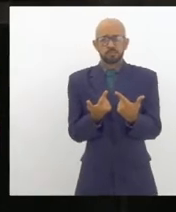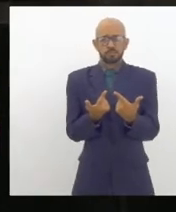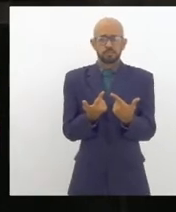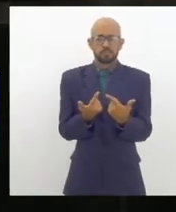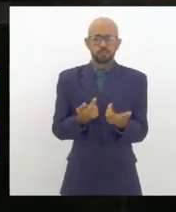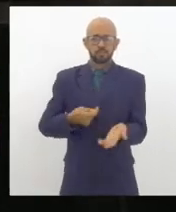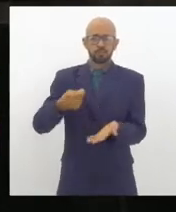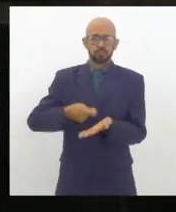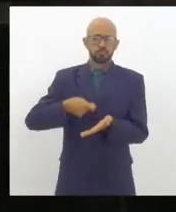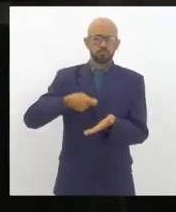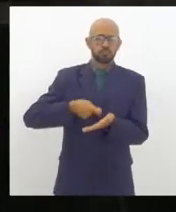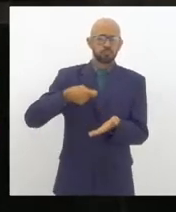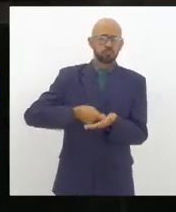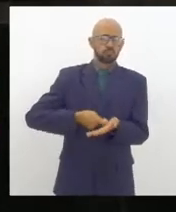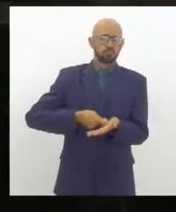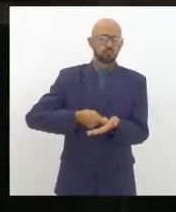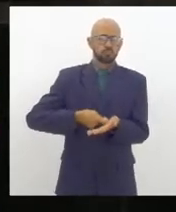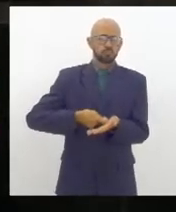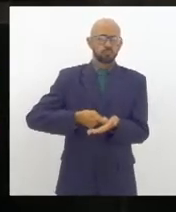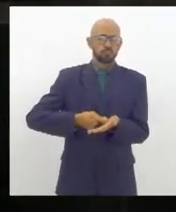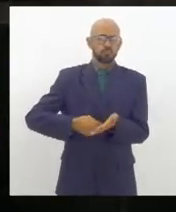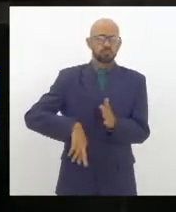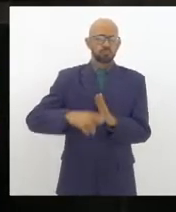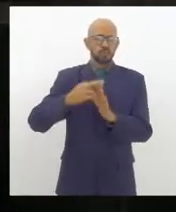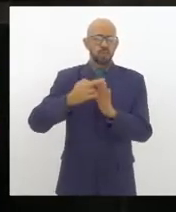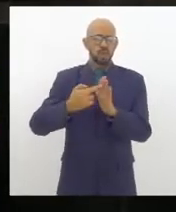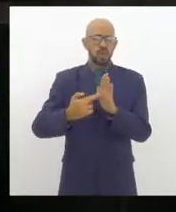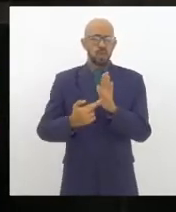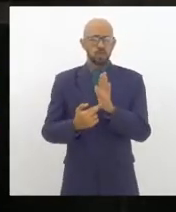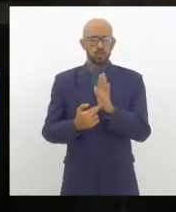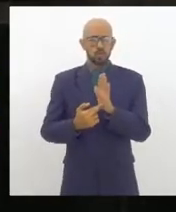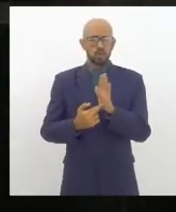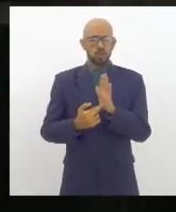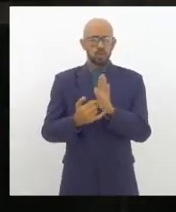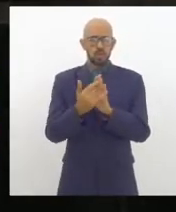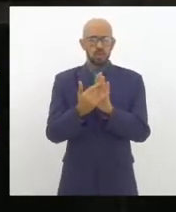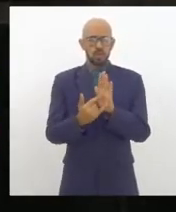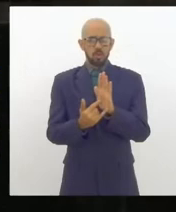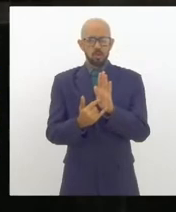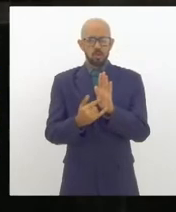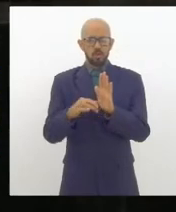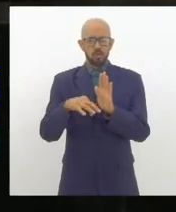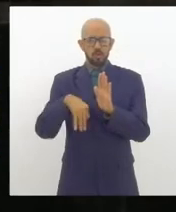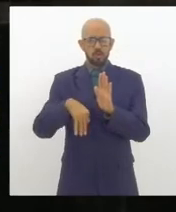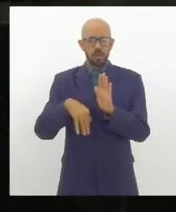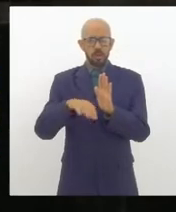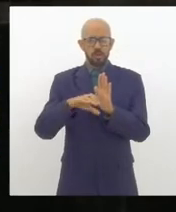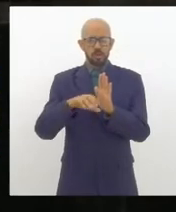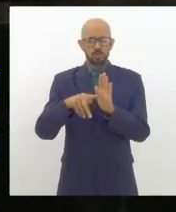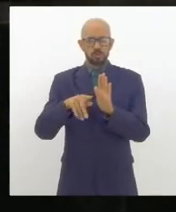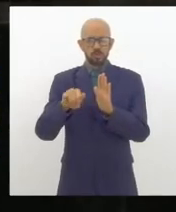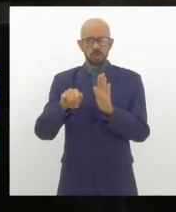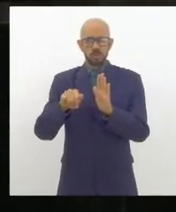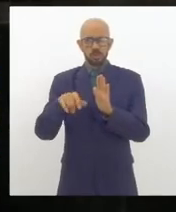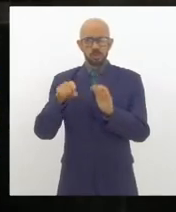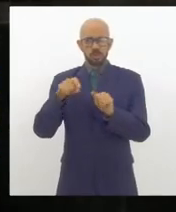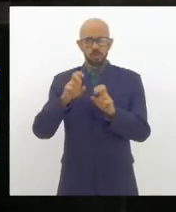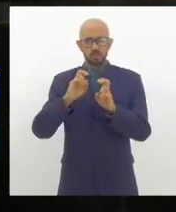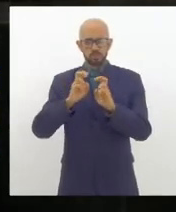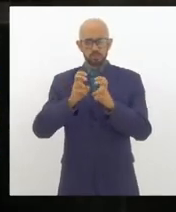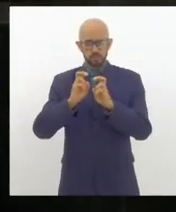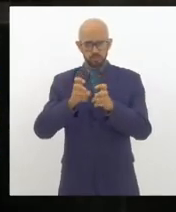ultimando o relatório final da CPI intitulada dos